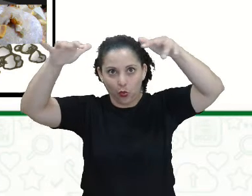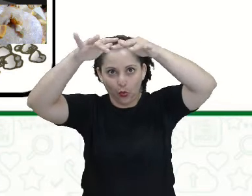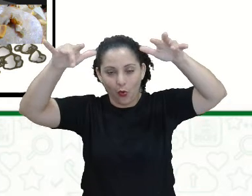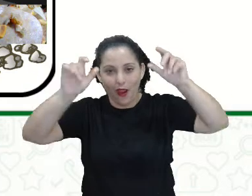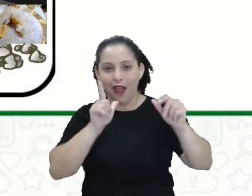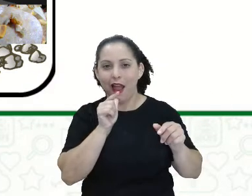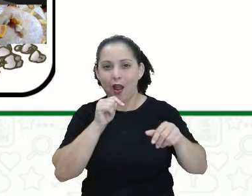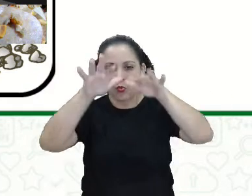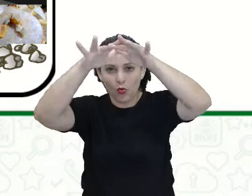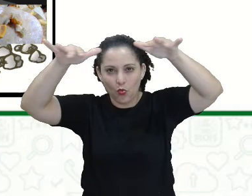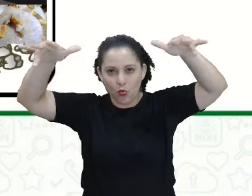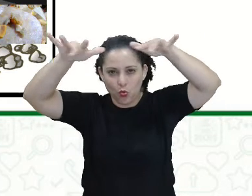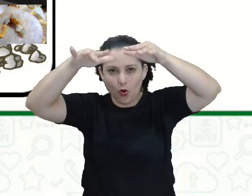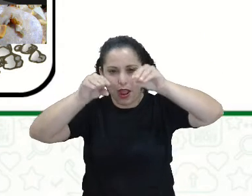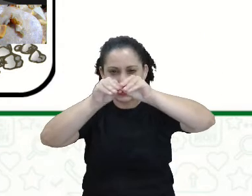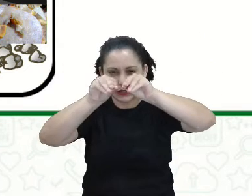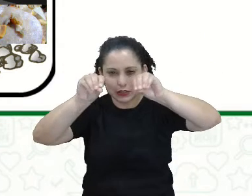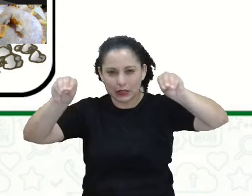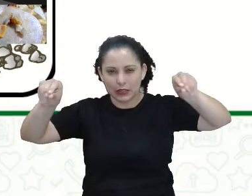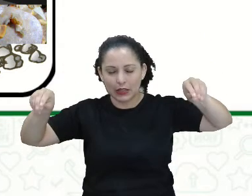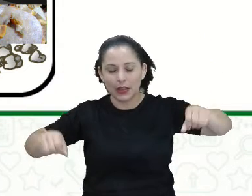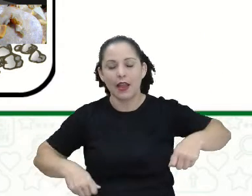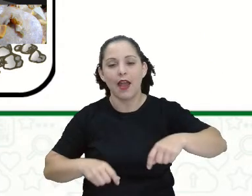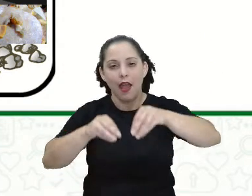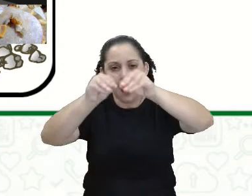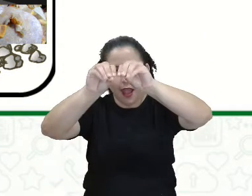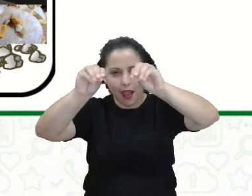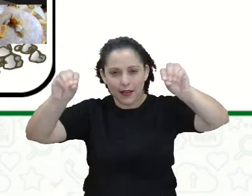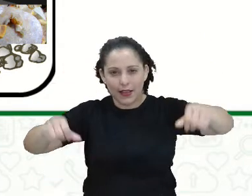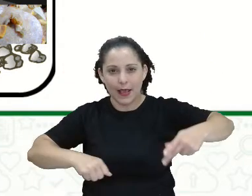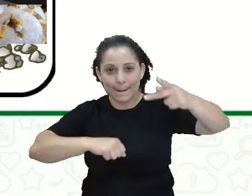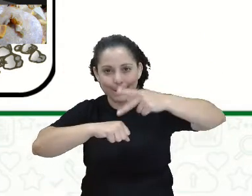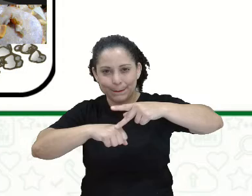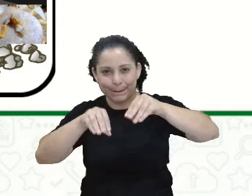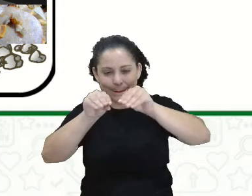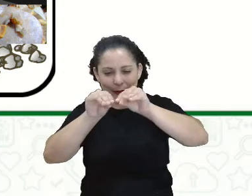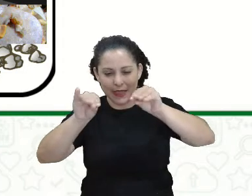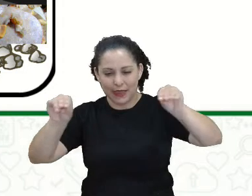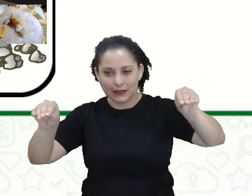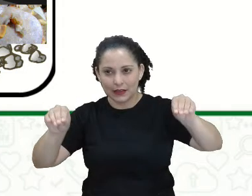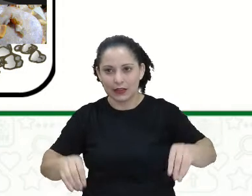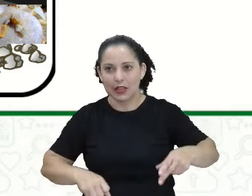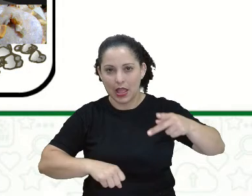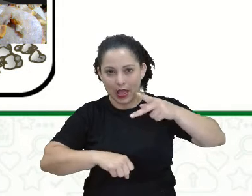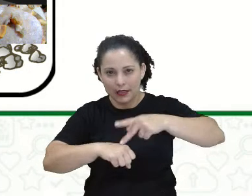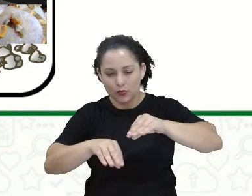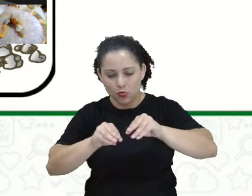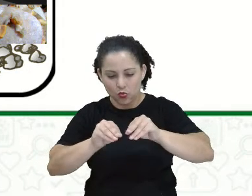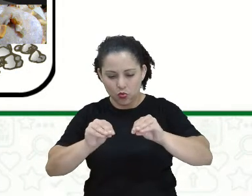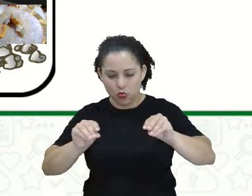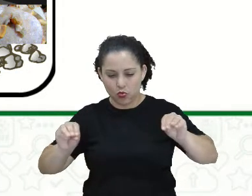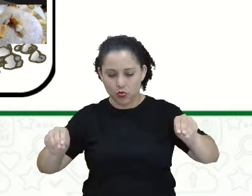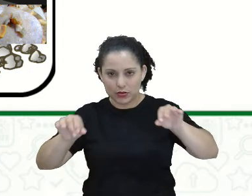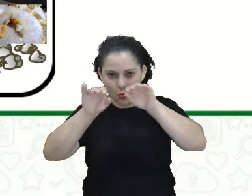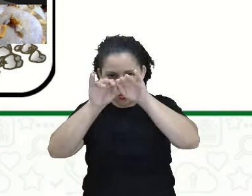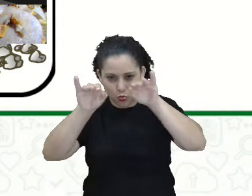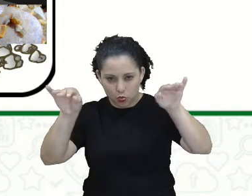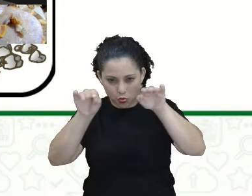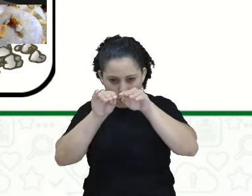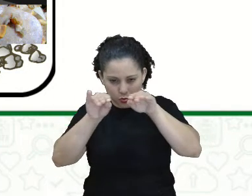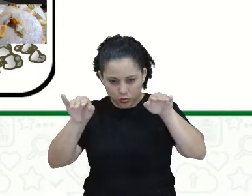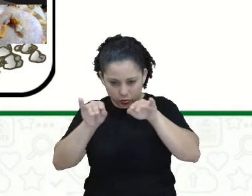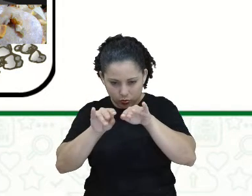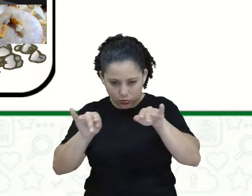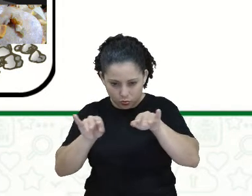Temos camadas de areia, de pedra, de carvão. Então, essa água vai passar por esse grande filtro, né? E aí,